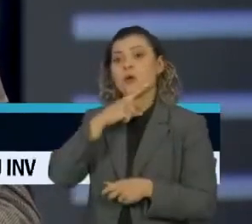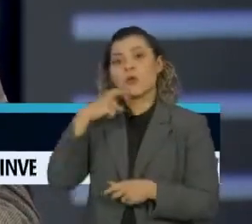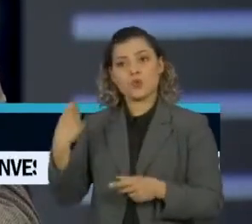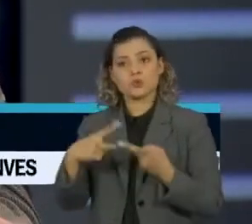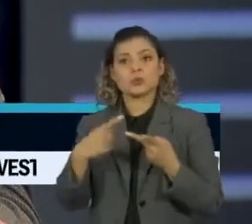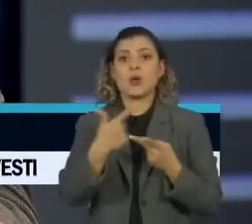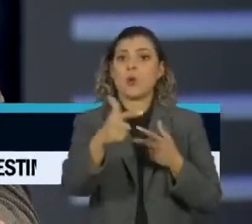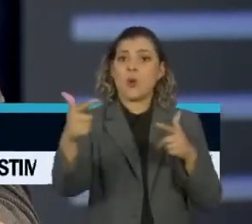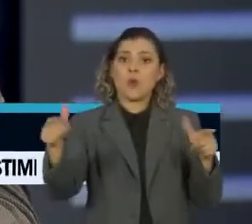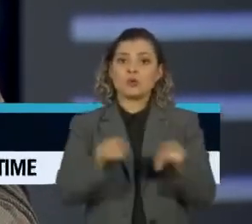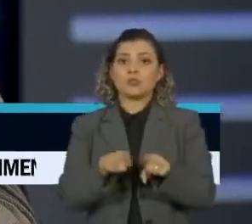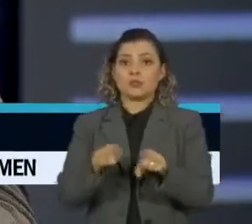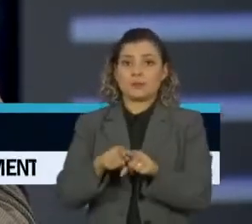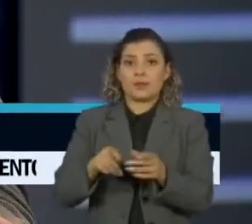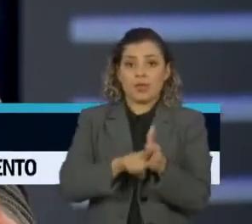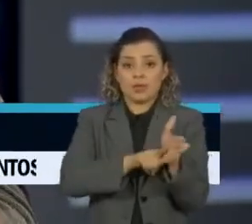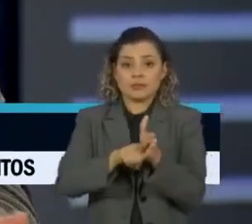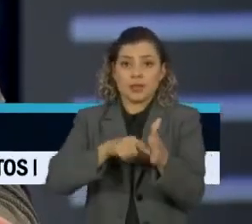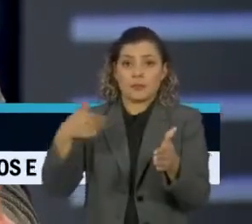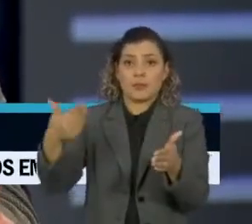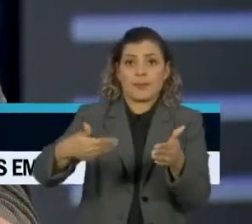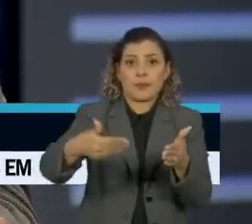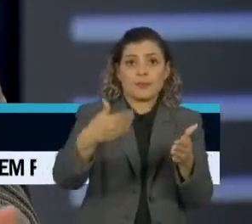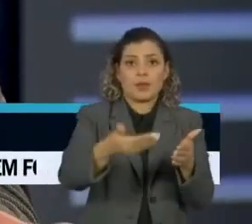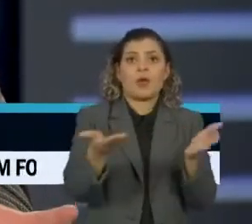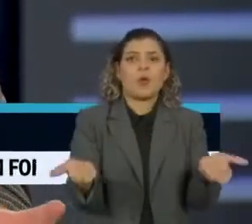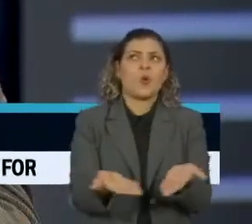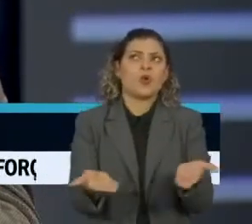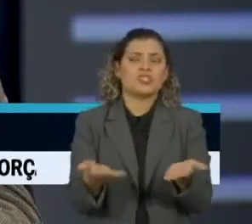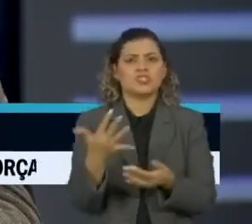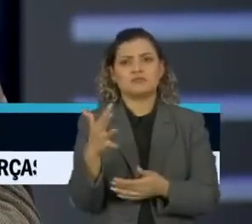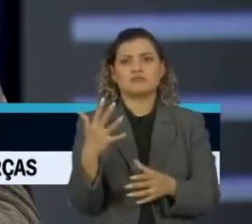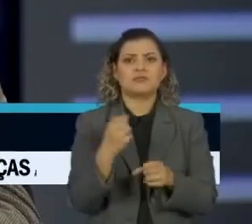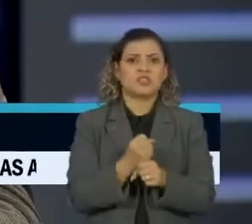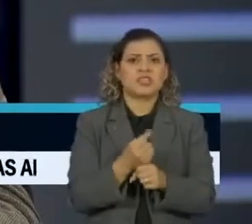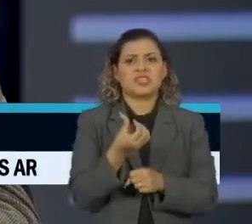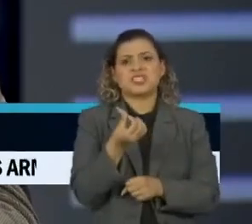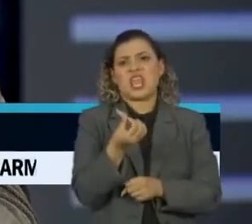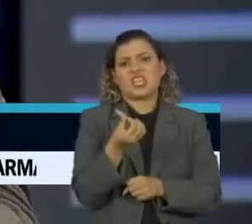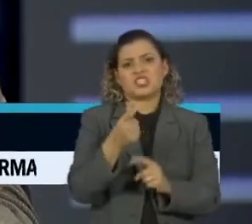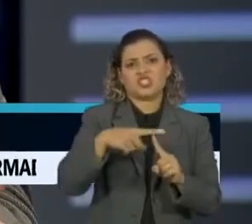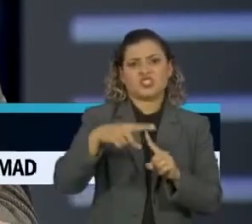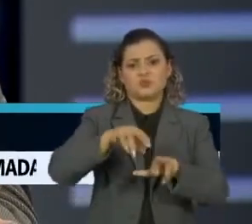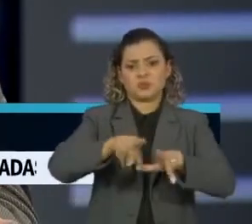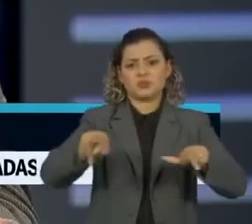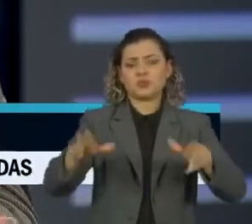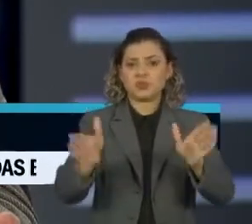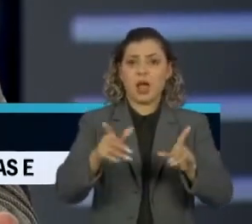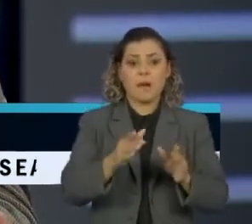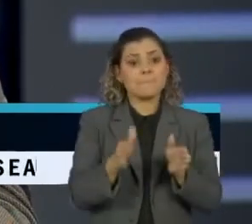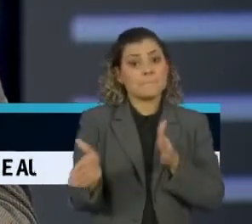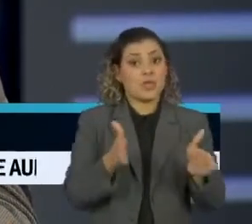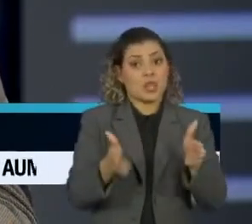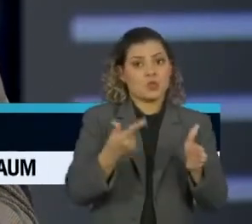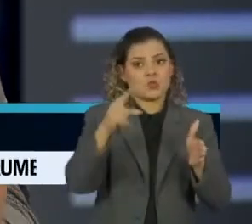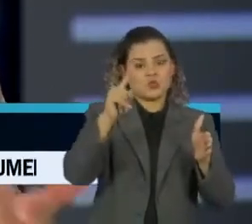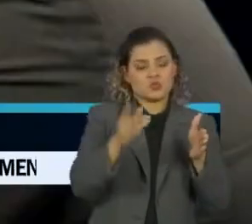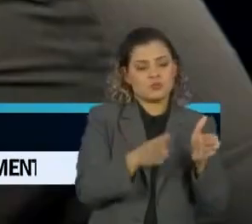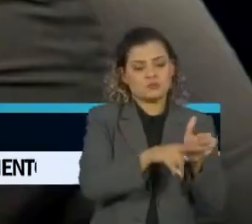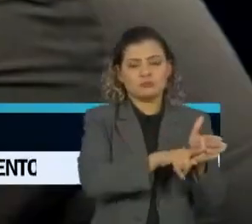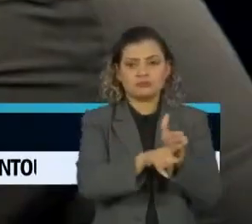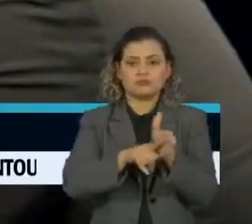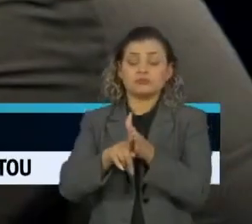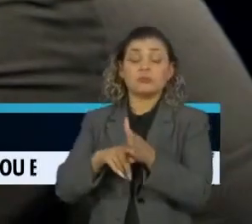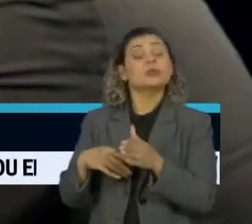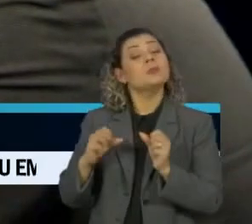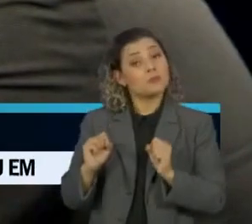outras vacinas que estão em testes clínicos, que são atualmente pelo menos meia dúzia delas, que estão nessa fase, elas